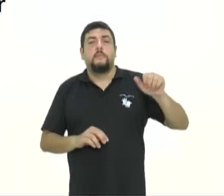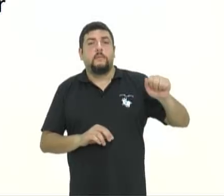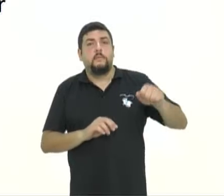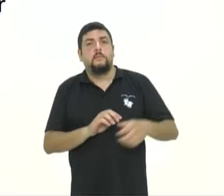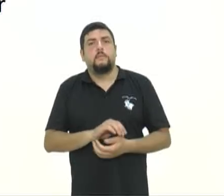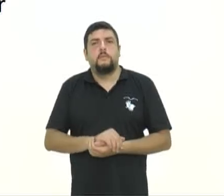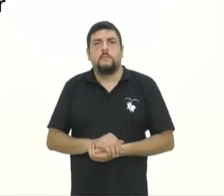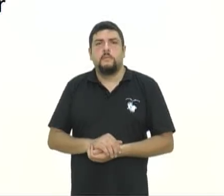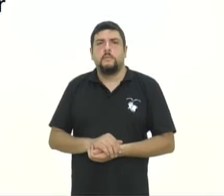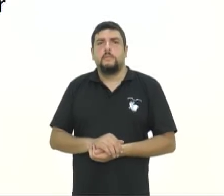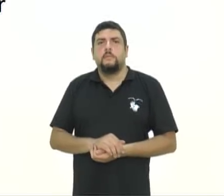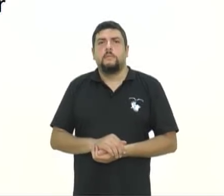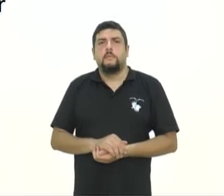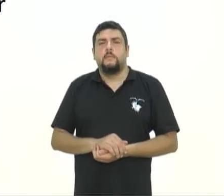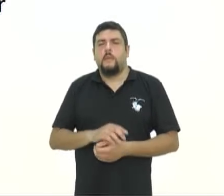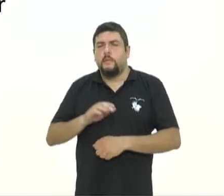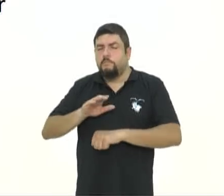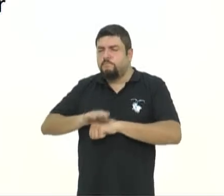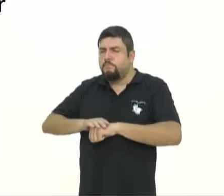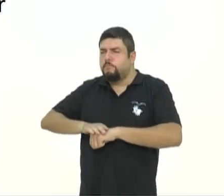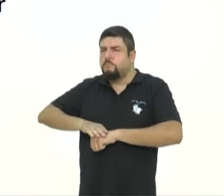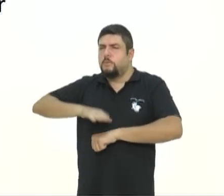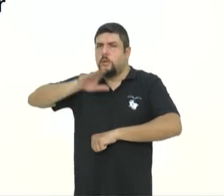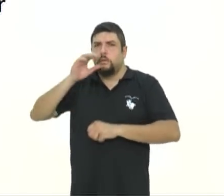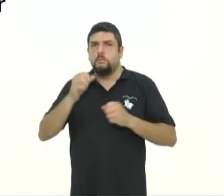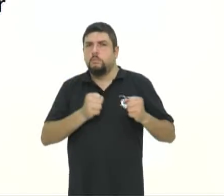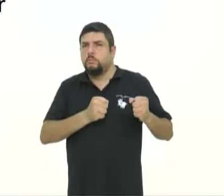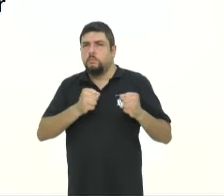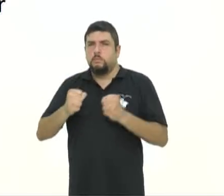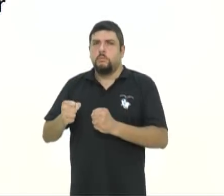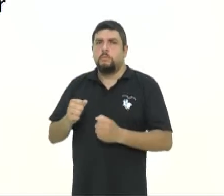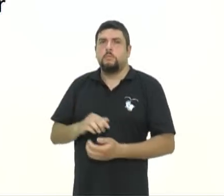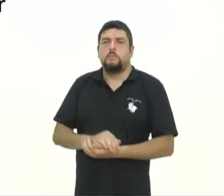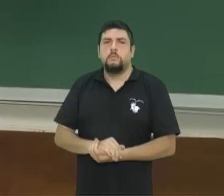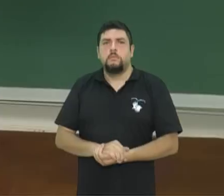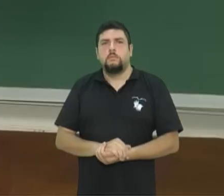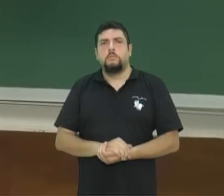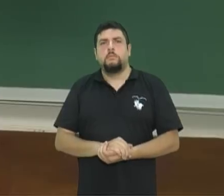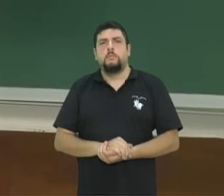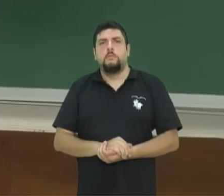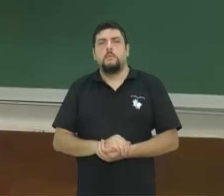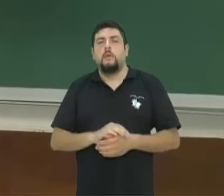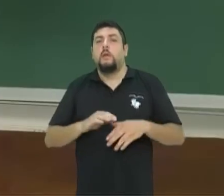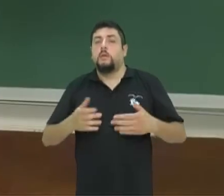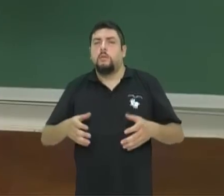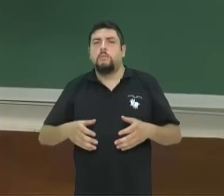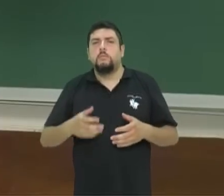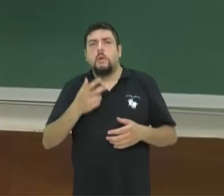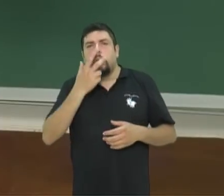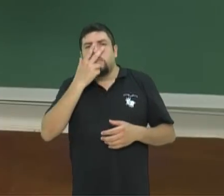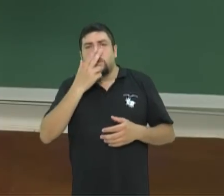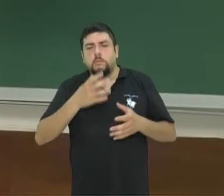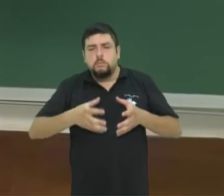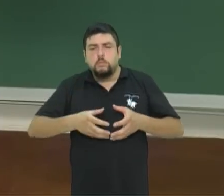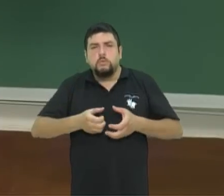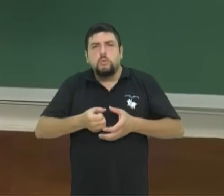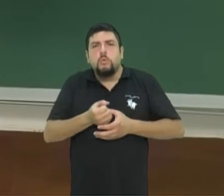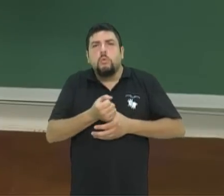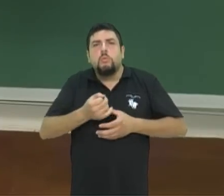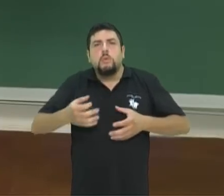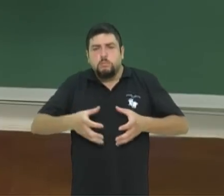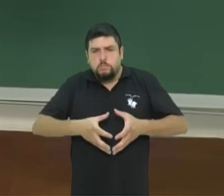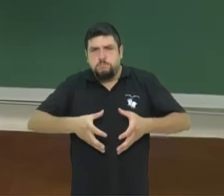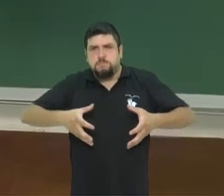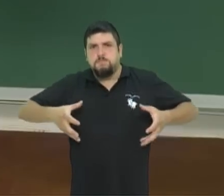era conhecido como o deus mais poderoso, né? Então, ideia de quantidade de poder. Ele era o